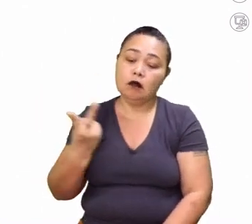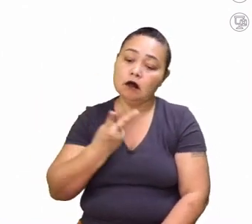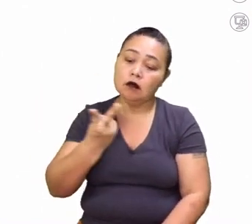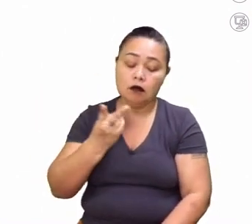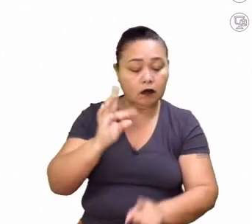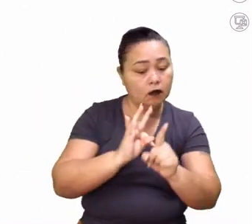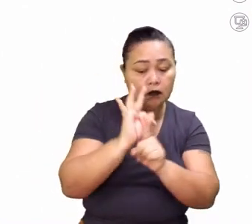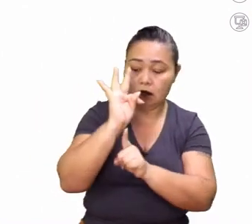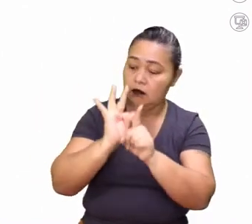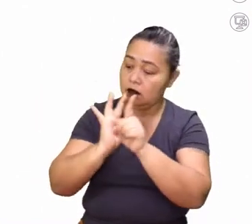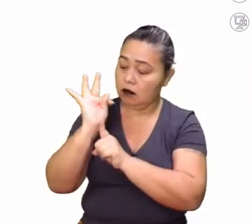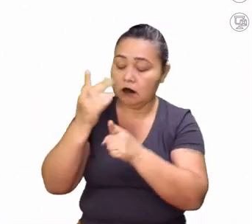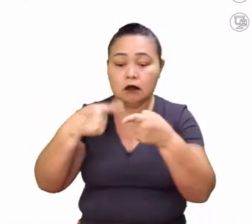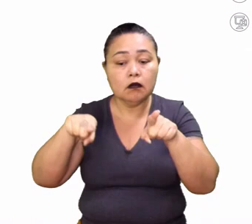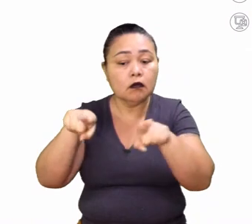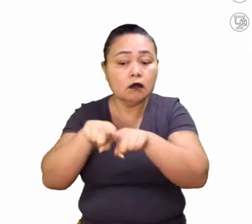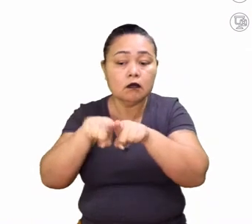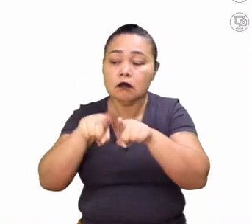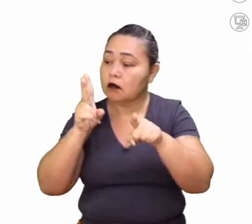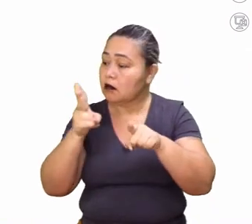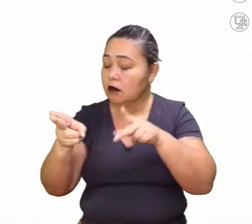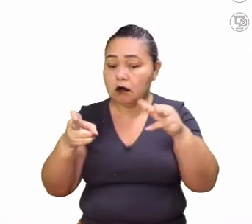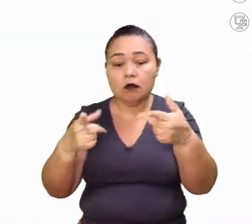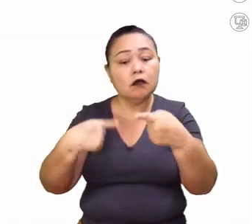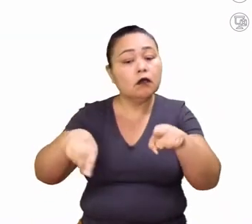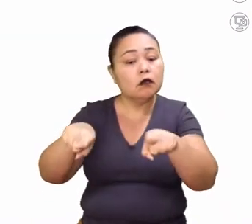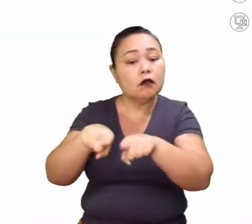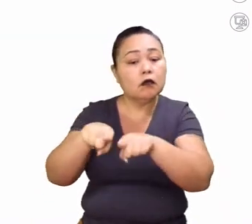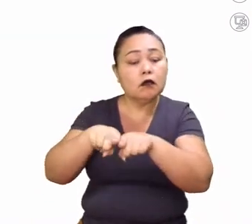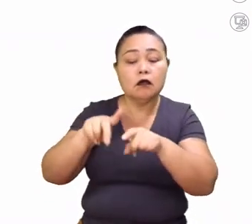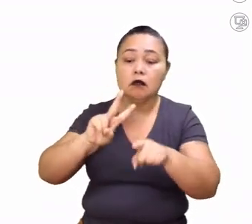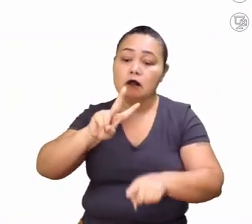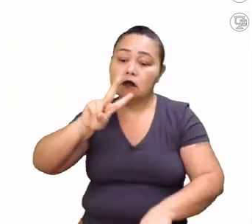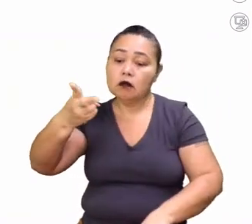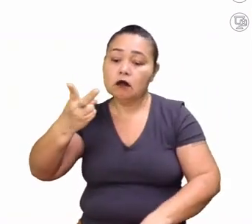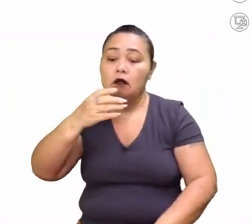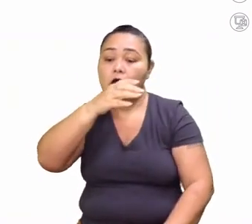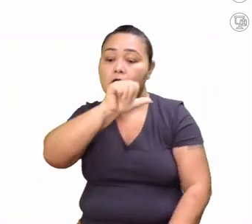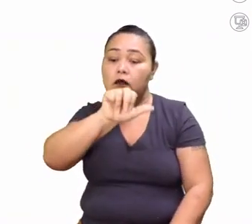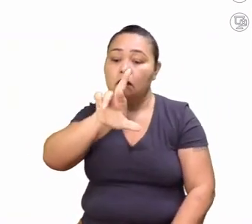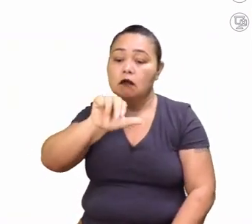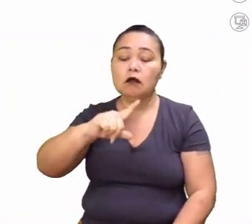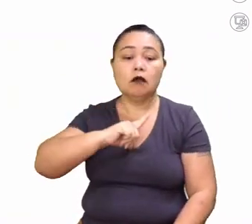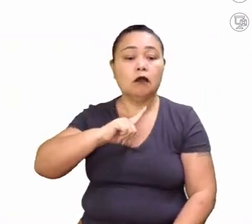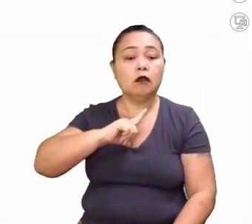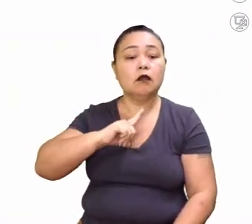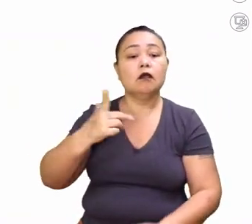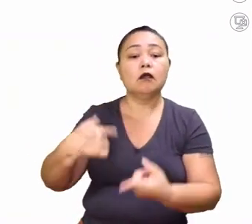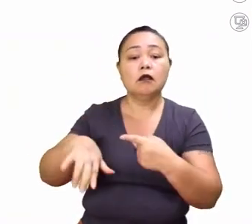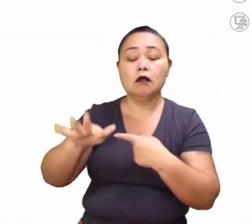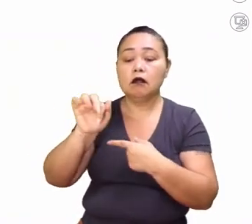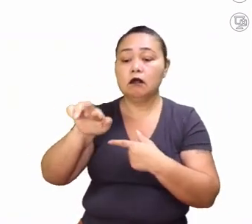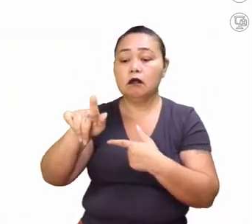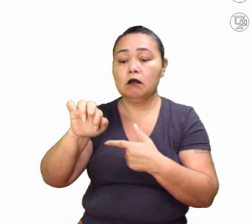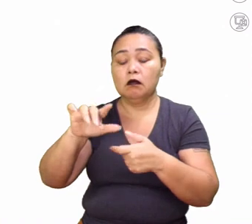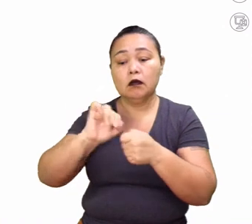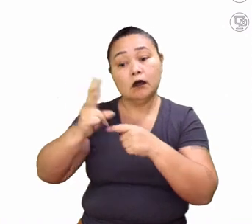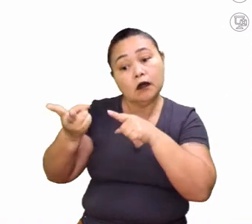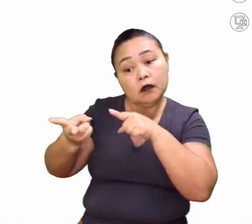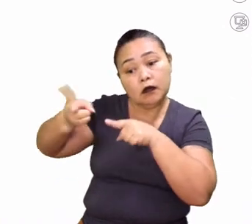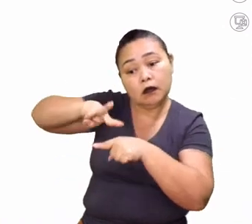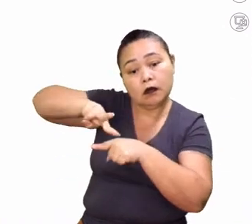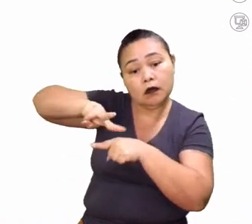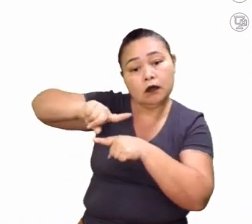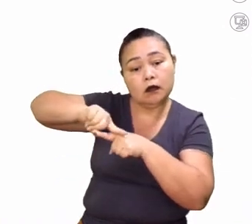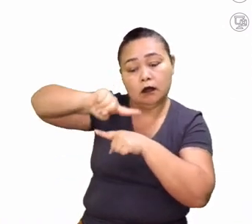temperaturas também que permanece constante mas existe máquina só trabalho em calor então agora a máquina frigorífica faz o contrário um